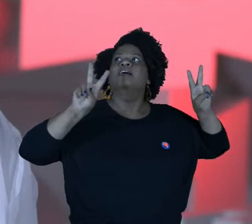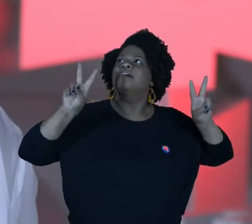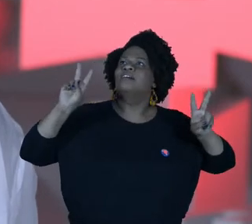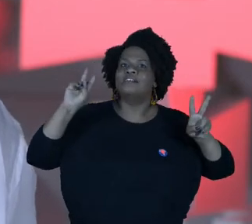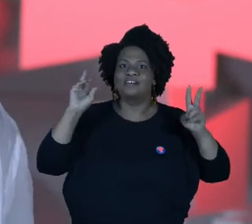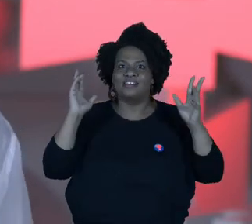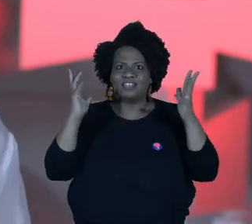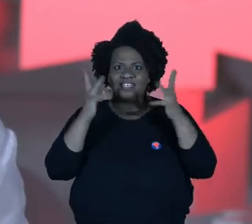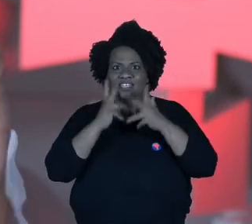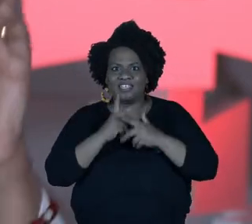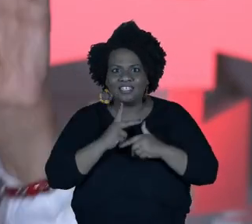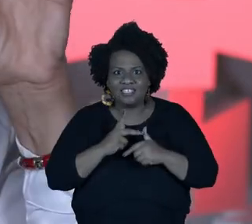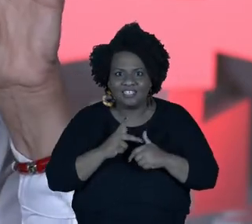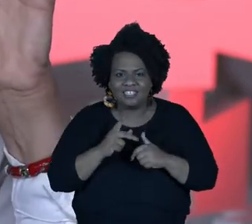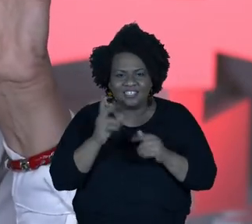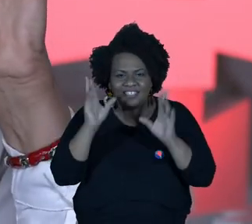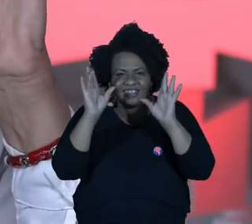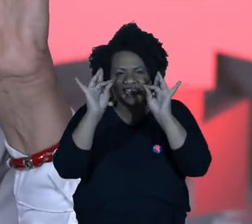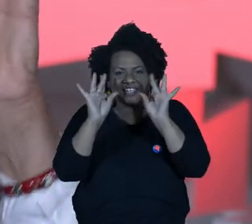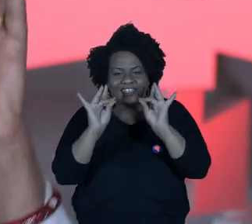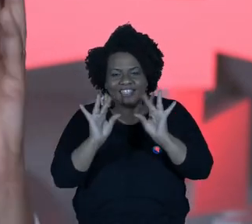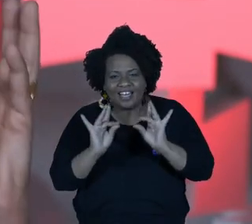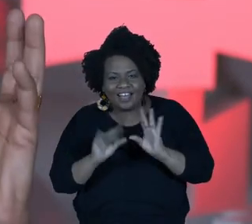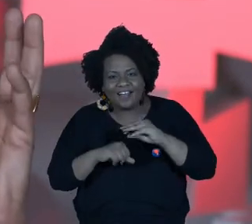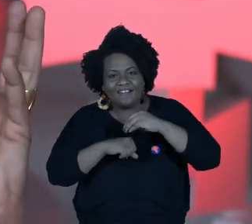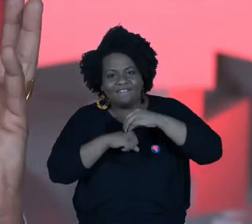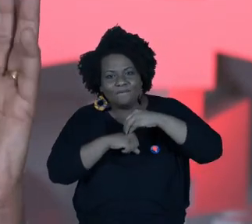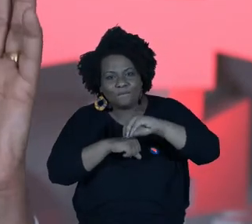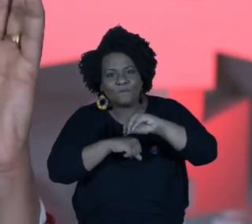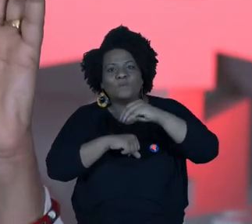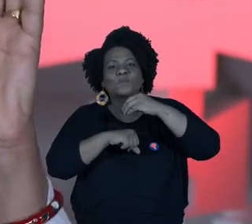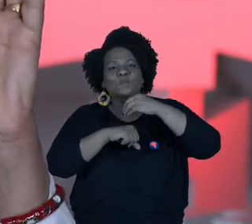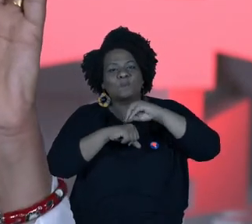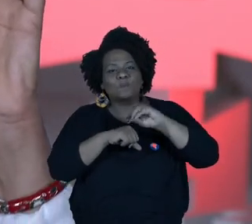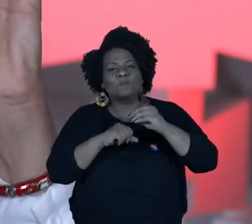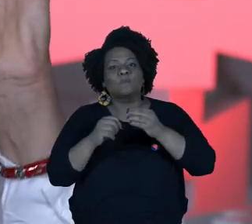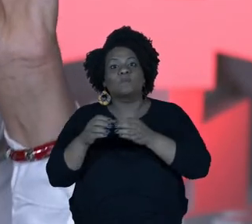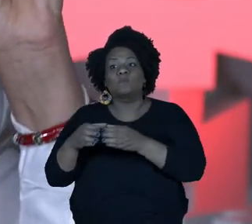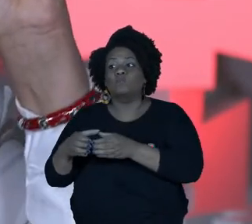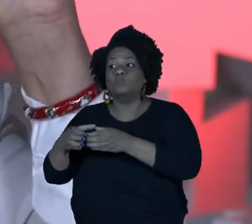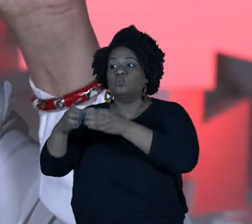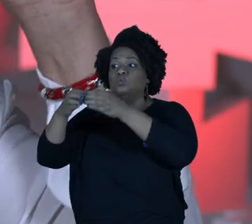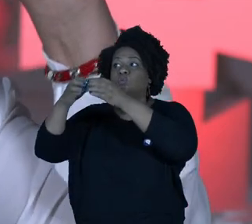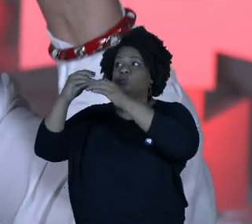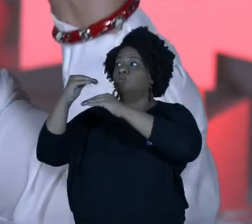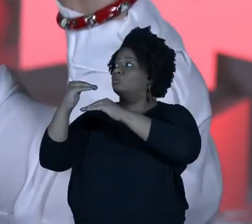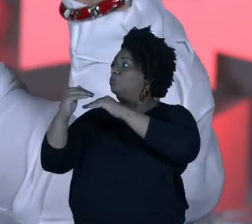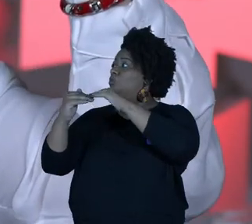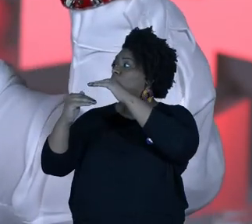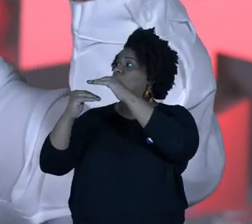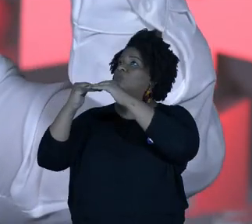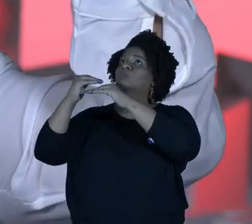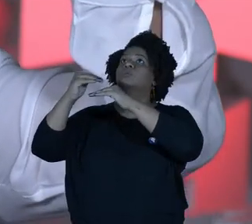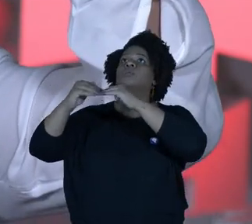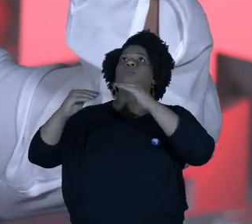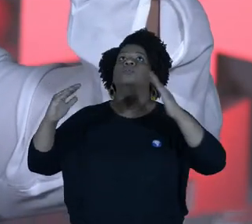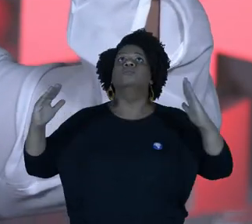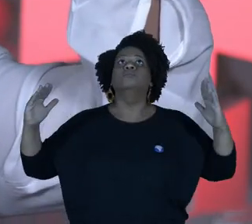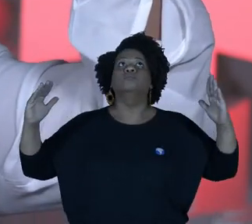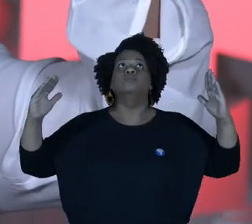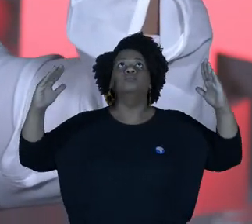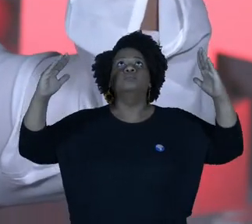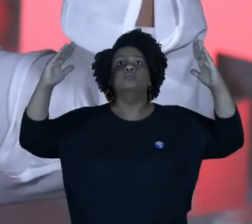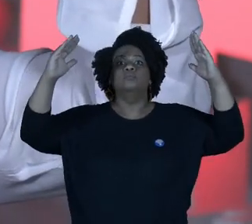Pouso, que a gente vê o detalhe onde as colunas vão subindo na arquitetura da igreja, chega um